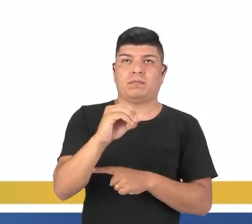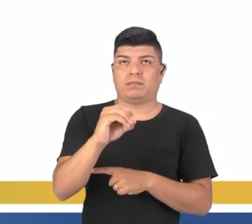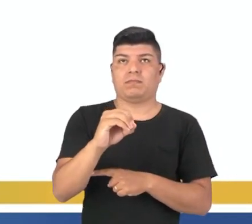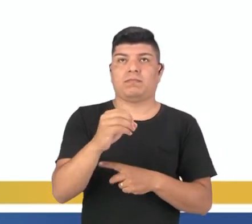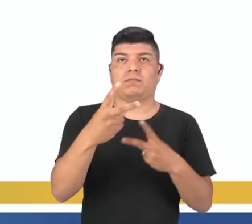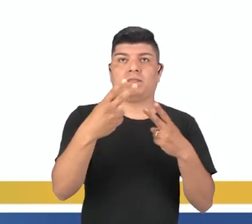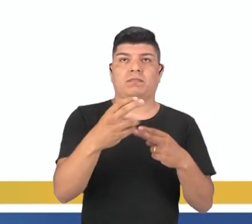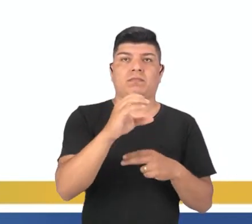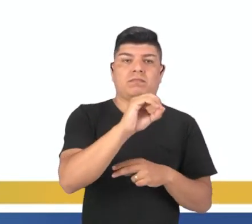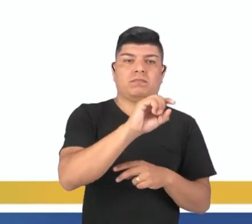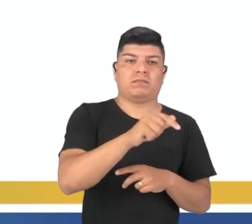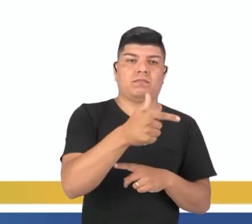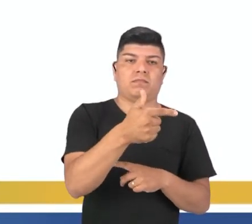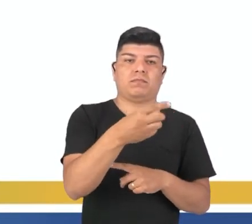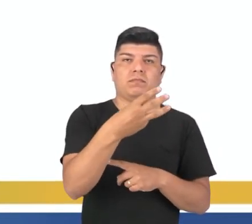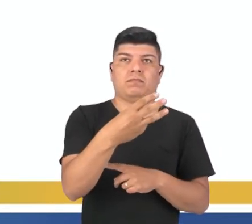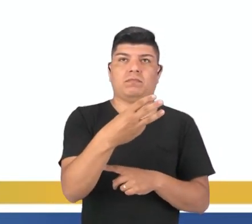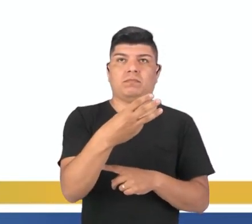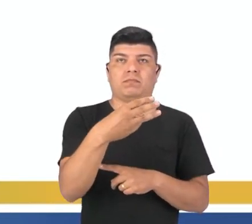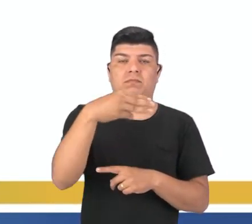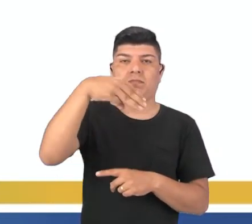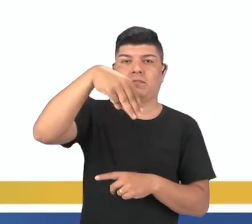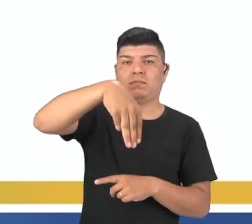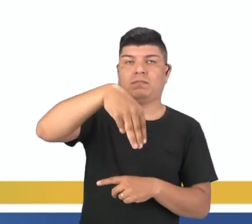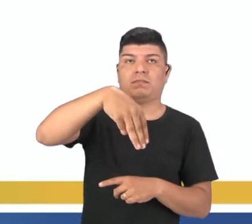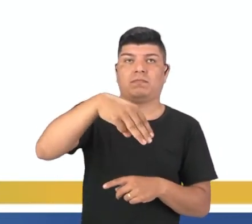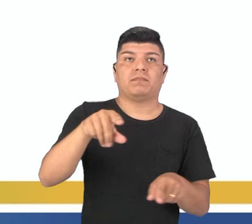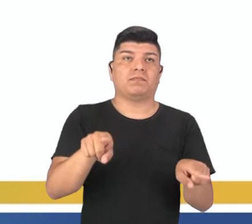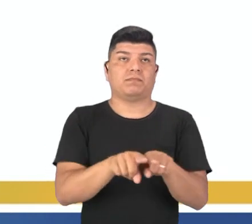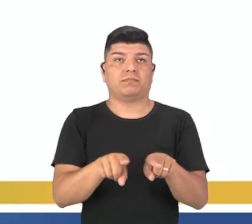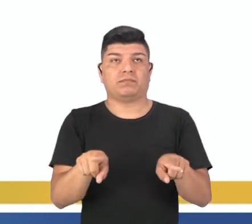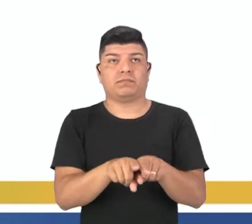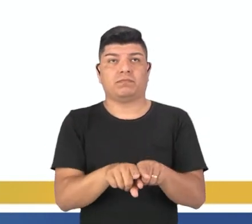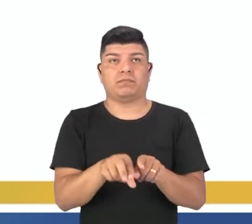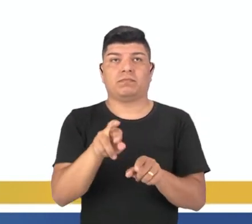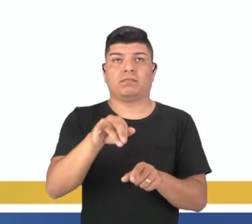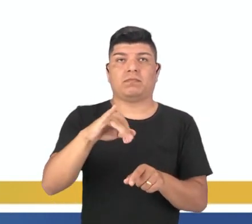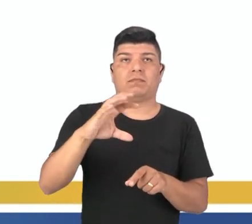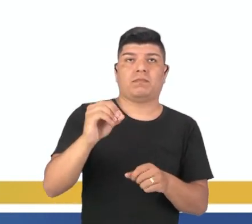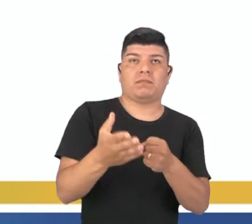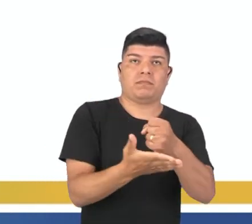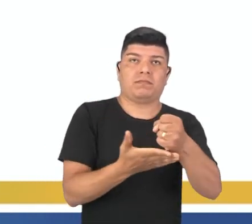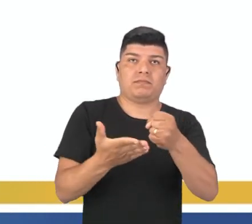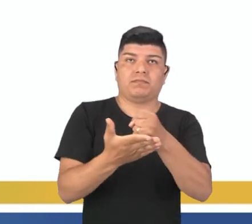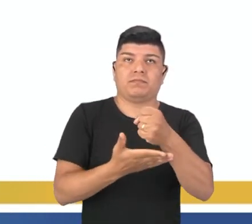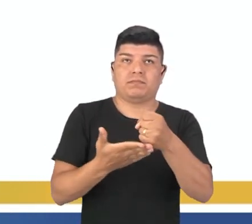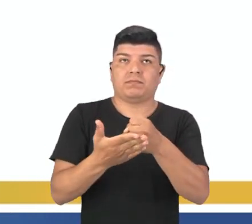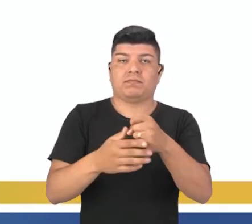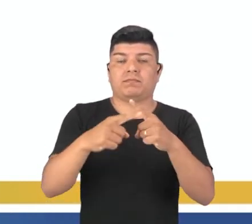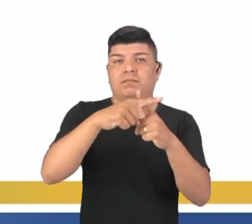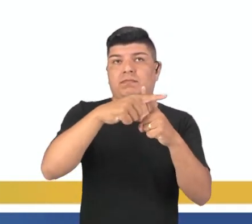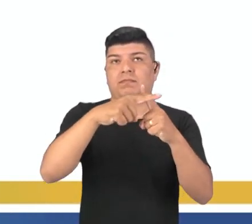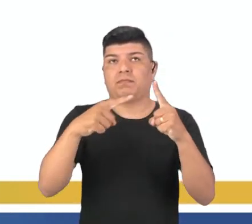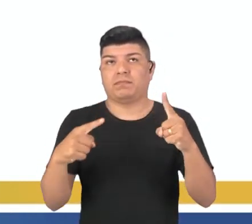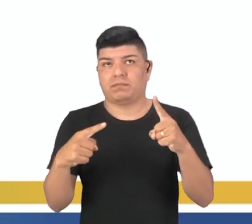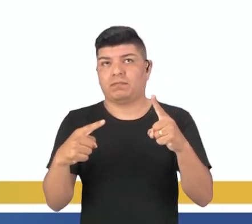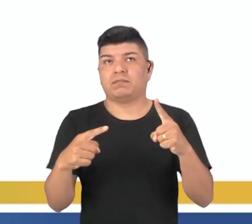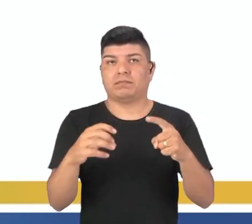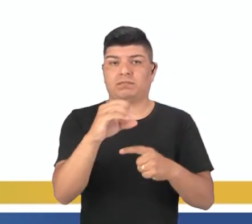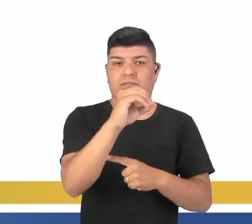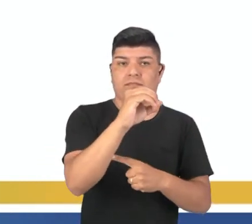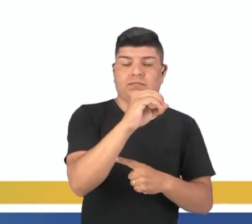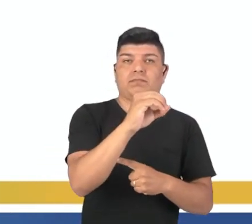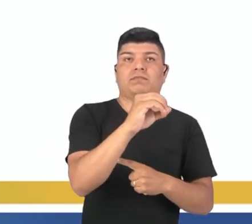igual a 0,23 metros. Assim também, o raio da base, né, que vai ser